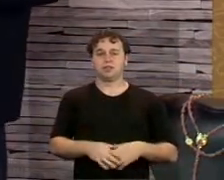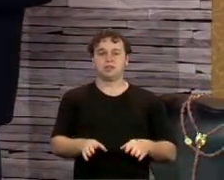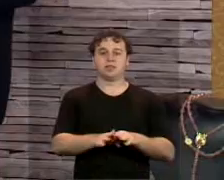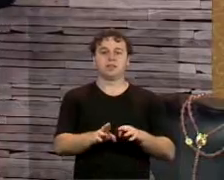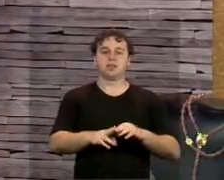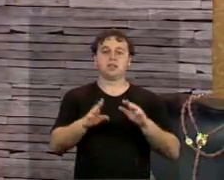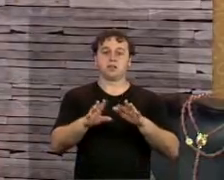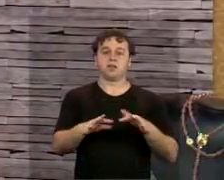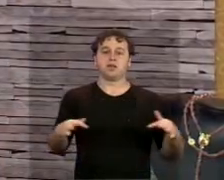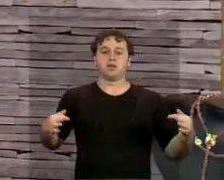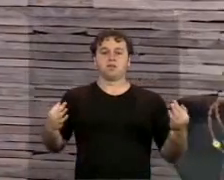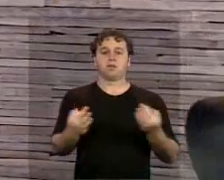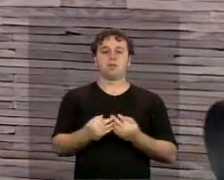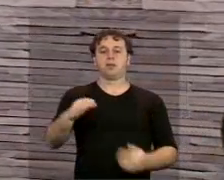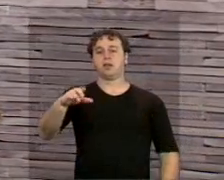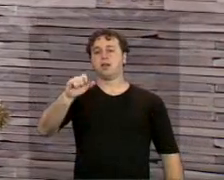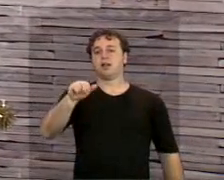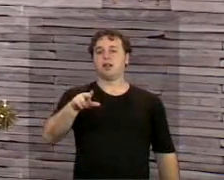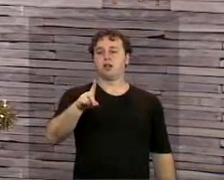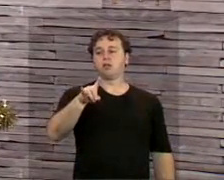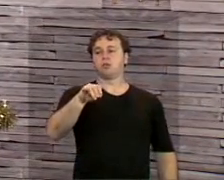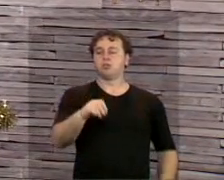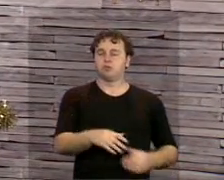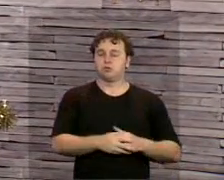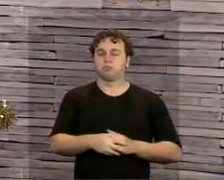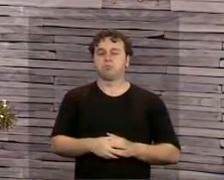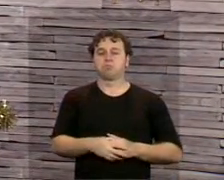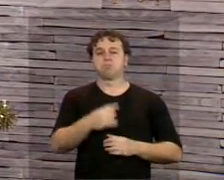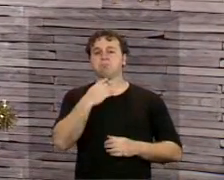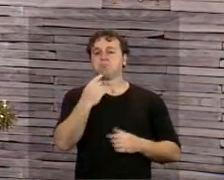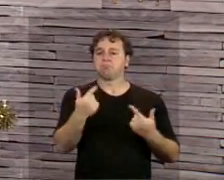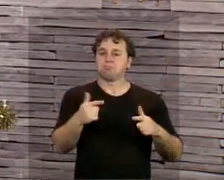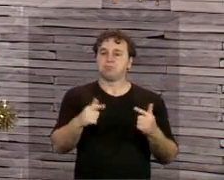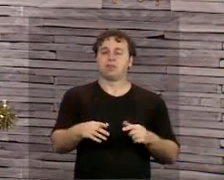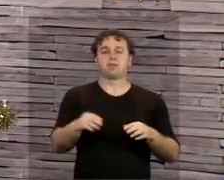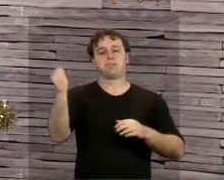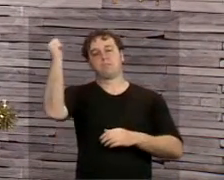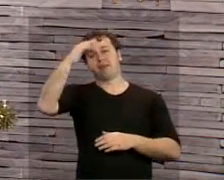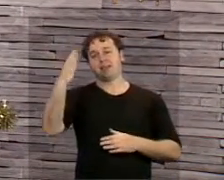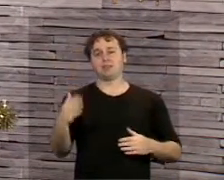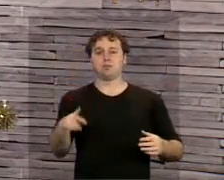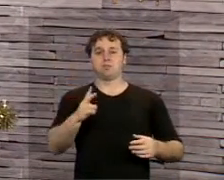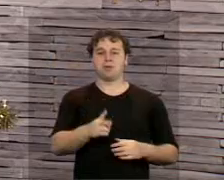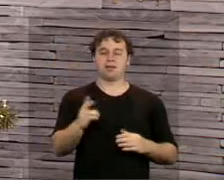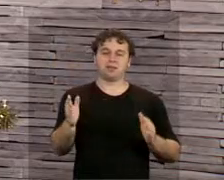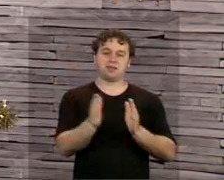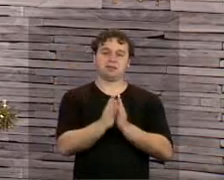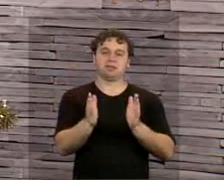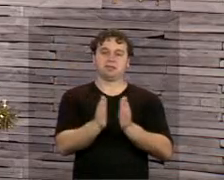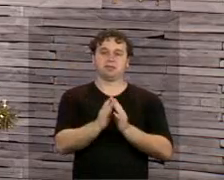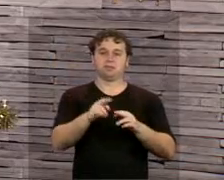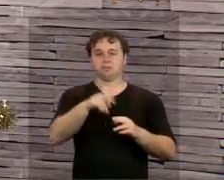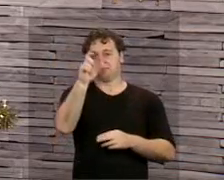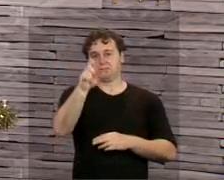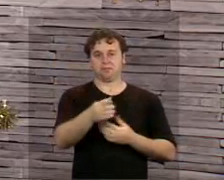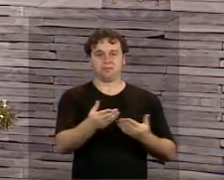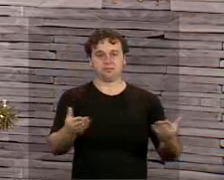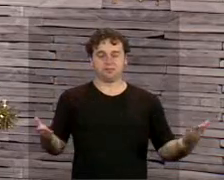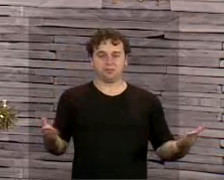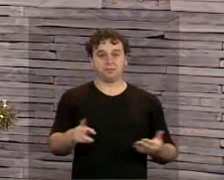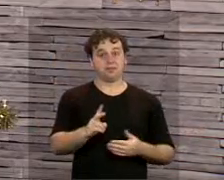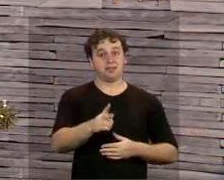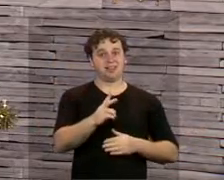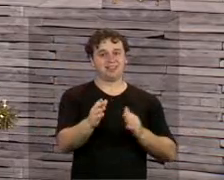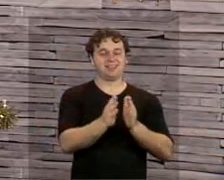família do Cláudio. Olha, meu amigo, não tenha dúvidas, o Brasil continua intercedendo e nós agora contemplamos o próximo mistério, continuamos